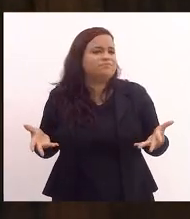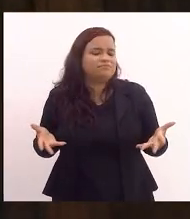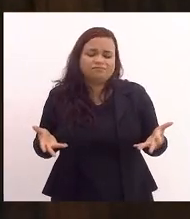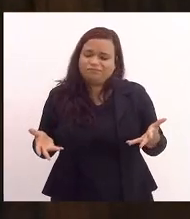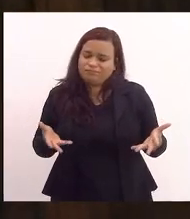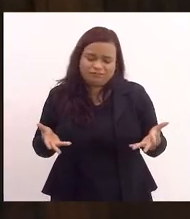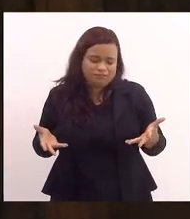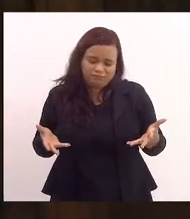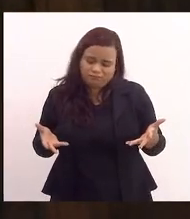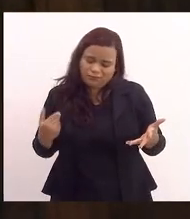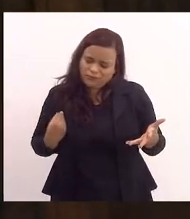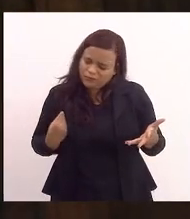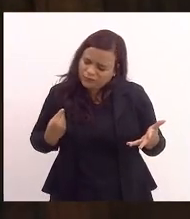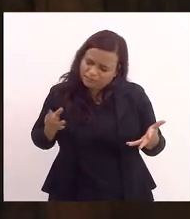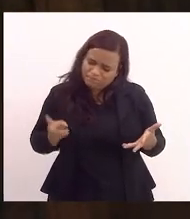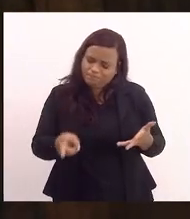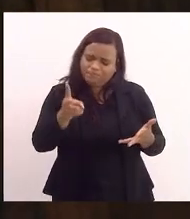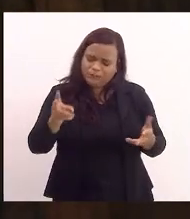vai ter que conviver com isso?